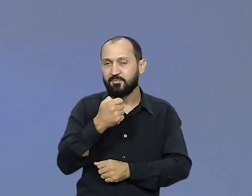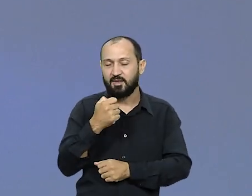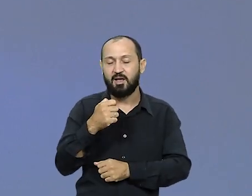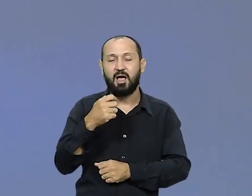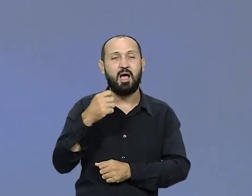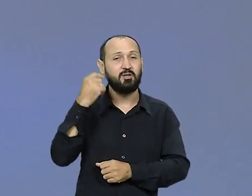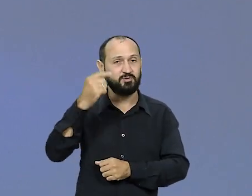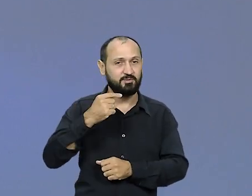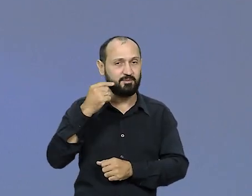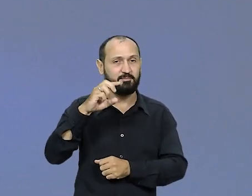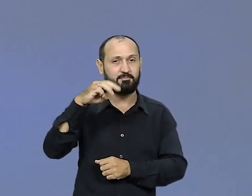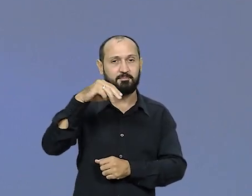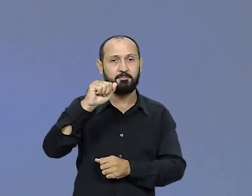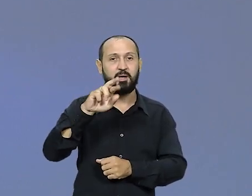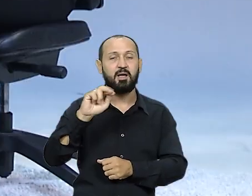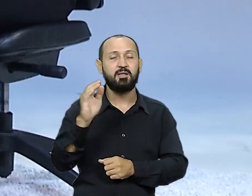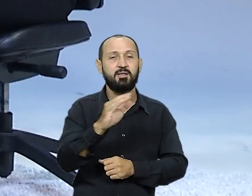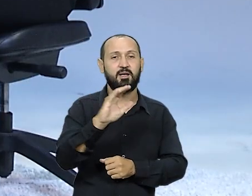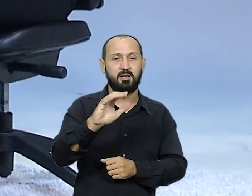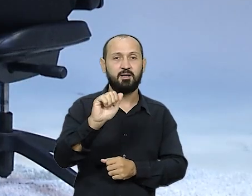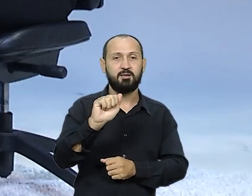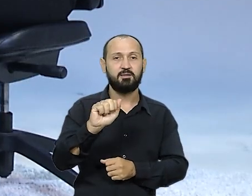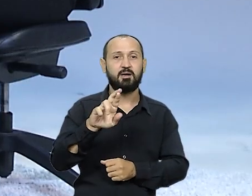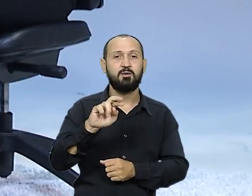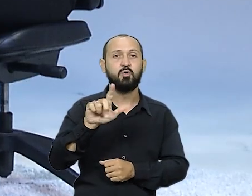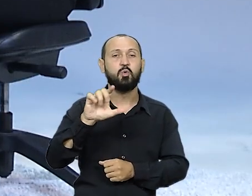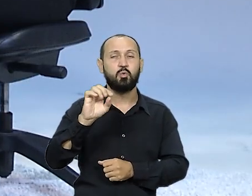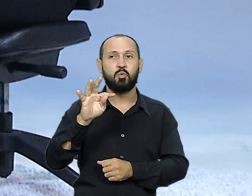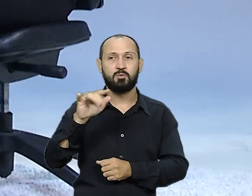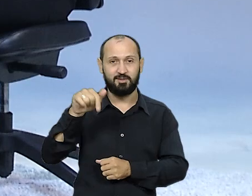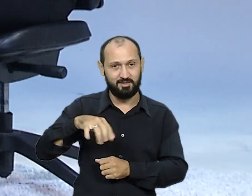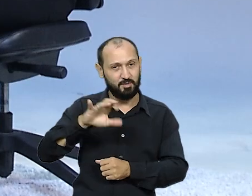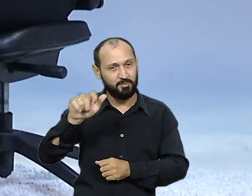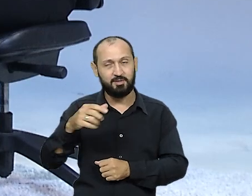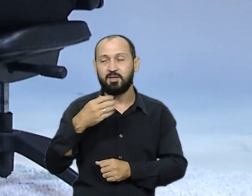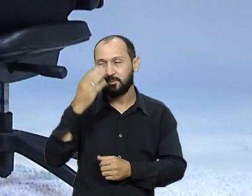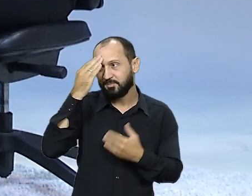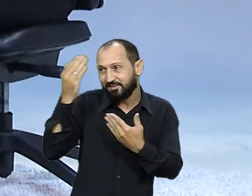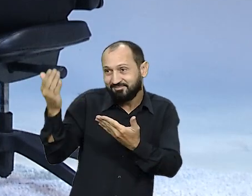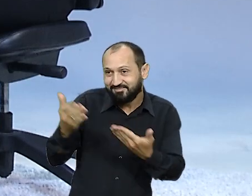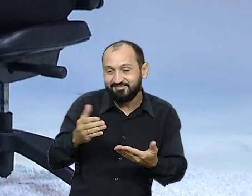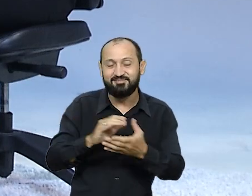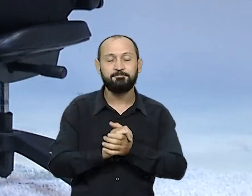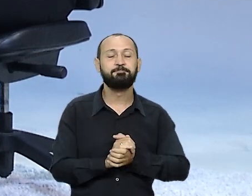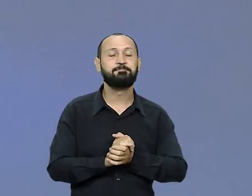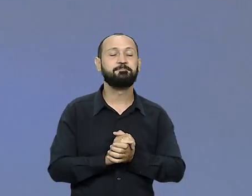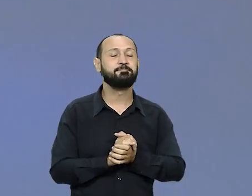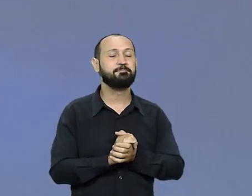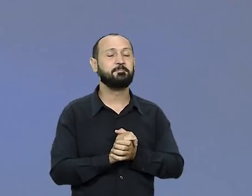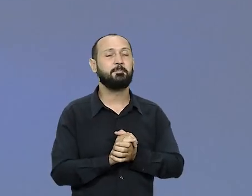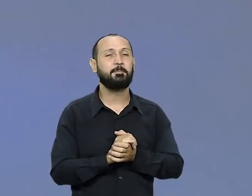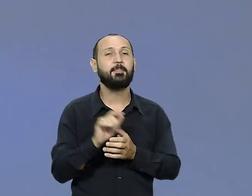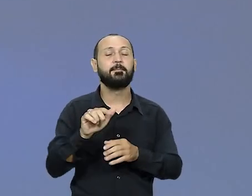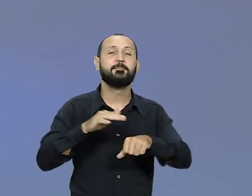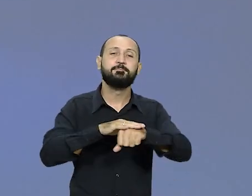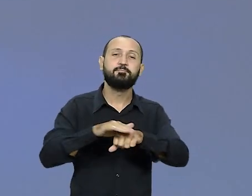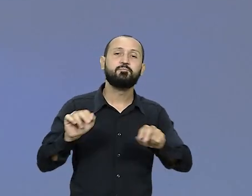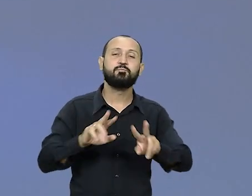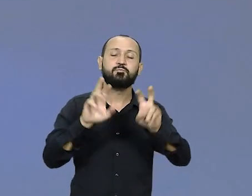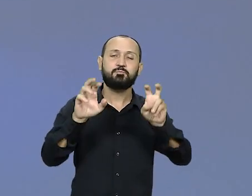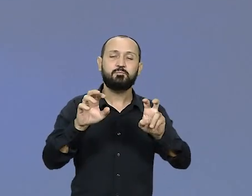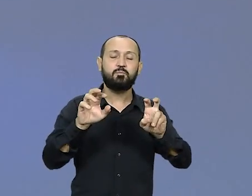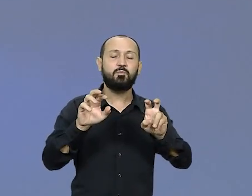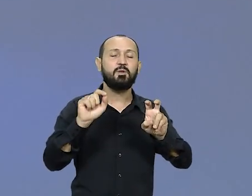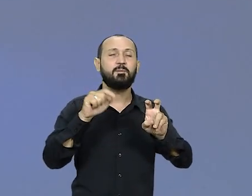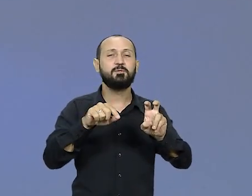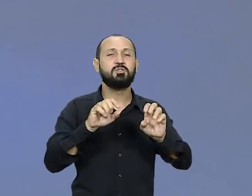minha entrevistada, a advogada Maria Carlotto, aqui de Campo Grande. Seja bem-vinda. Obrigada, Paulo. Então, para falar em